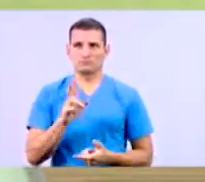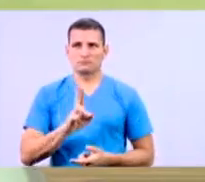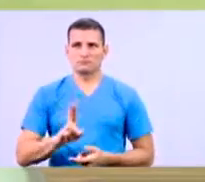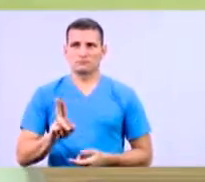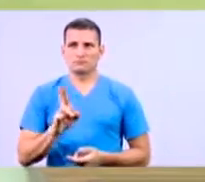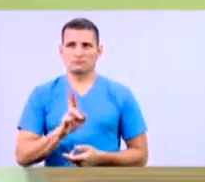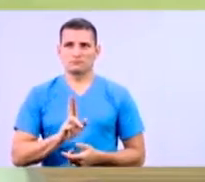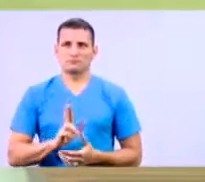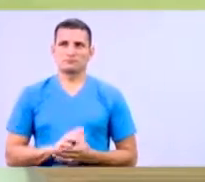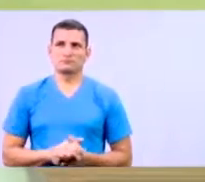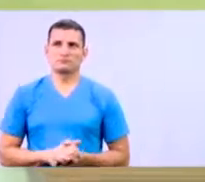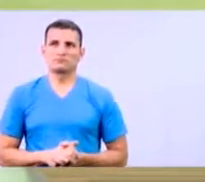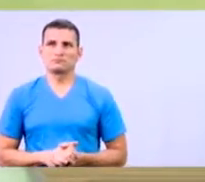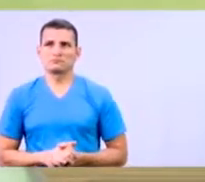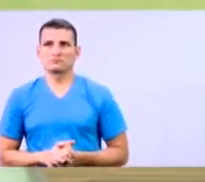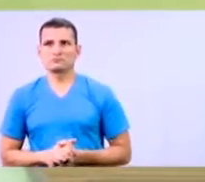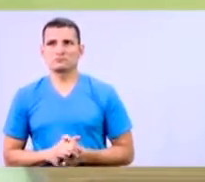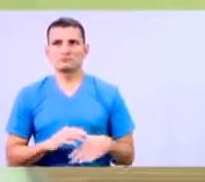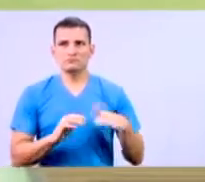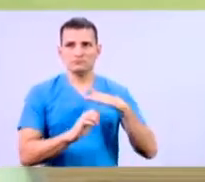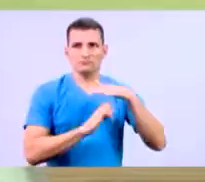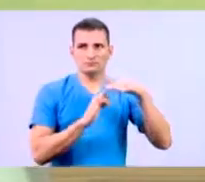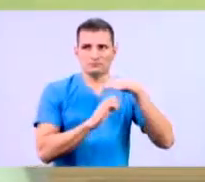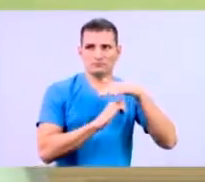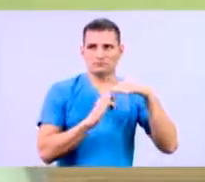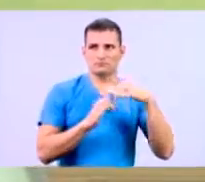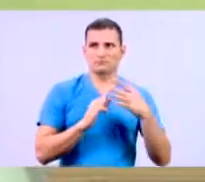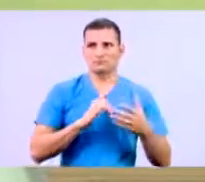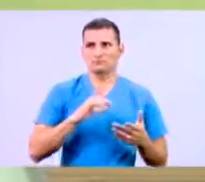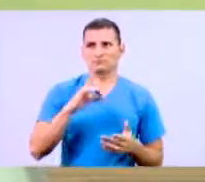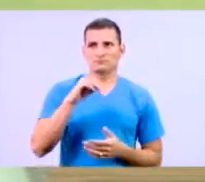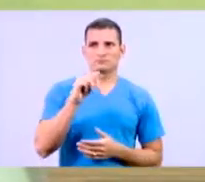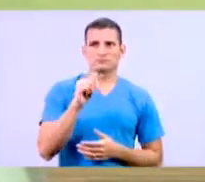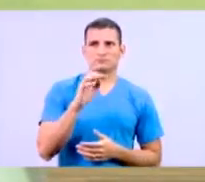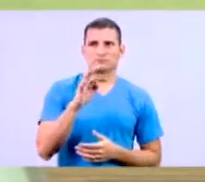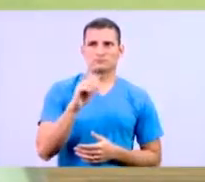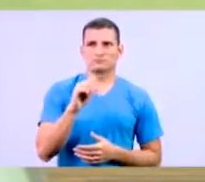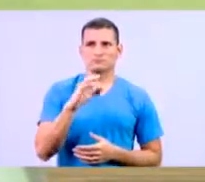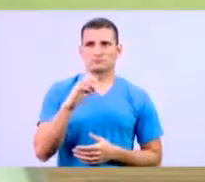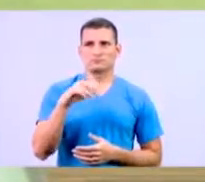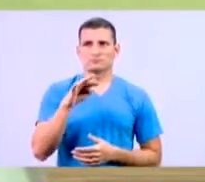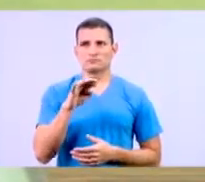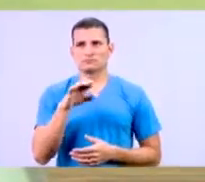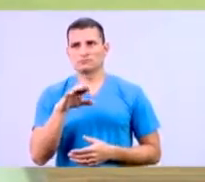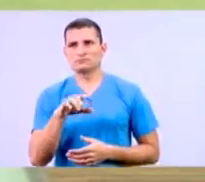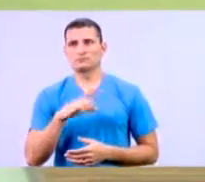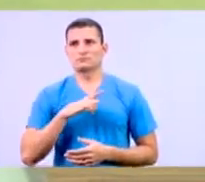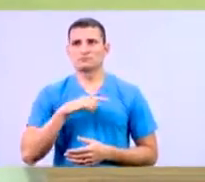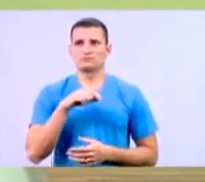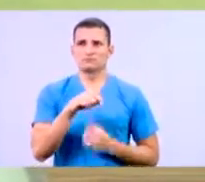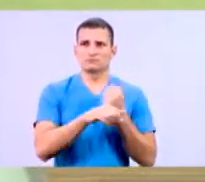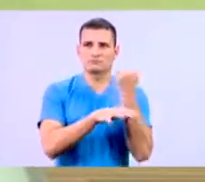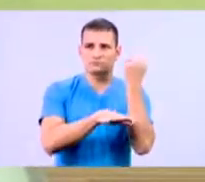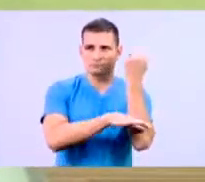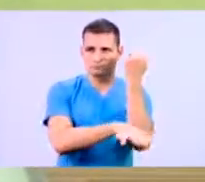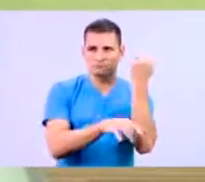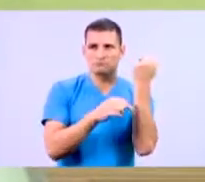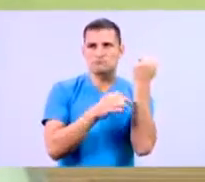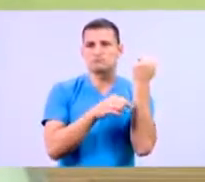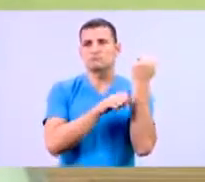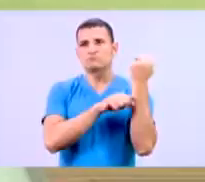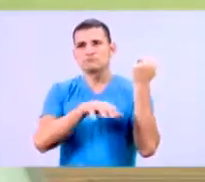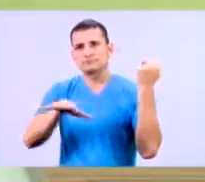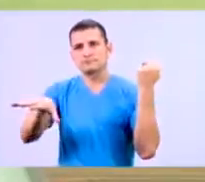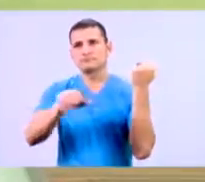utilizadas em empresas que, por exemplo, têm data center, onde há grande fluxo de dados entre os servidores, então